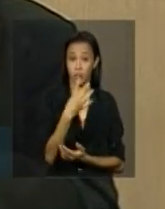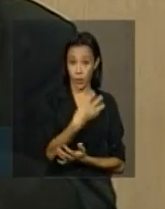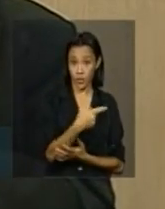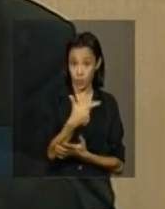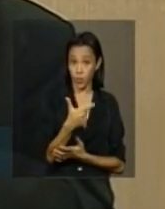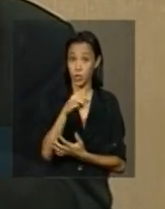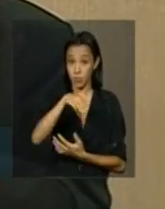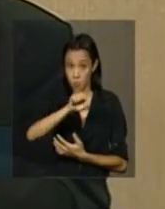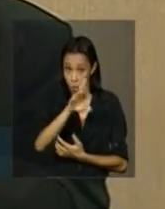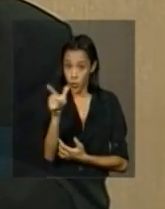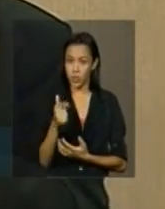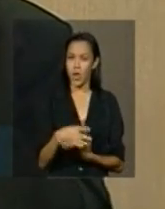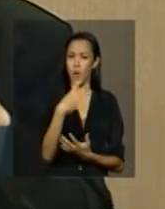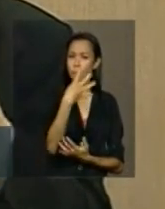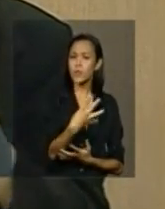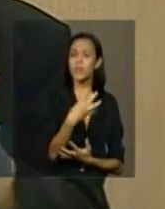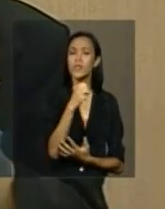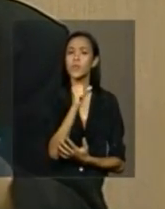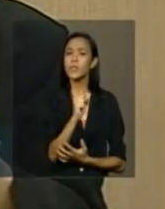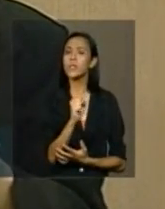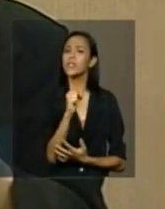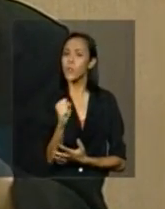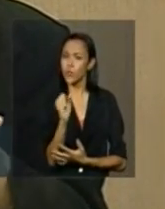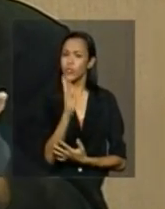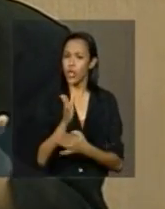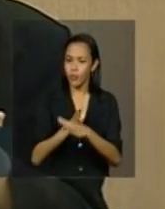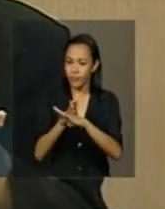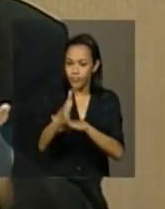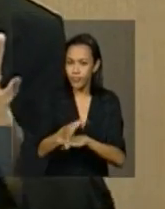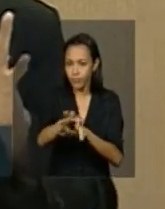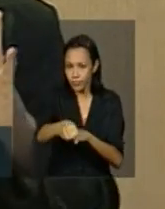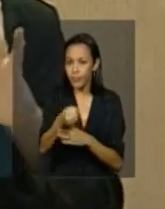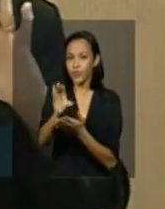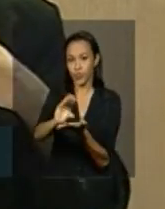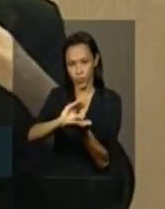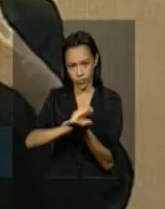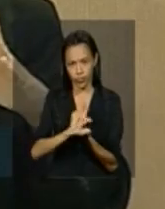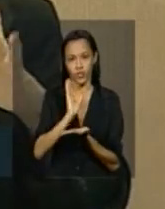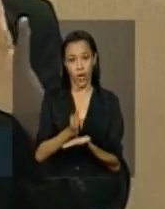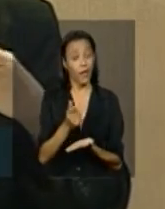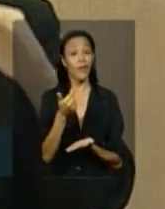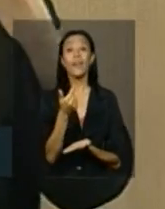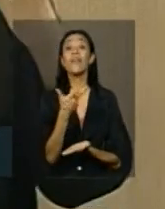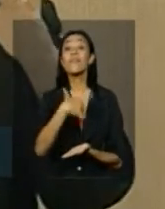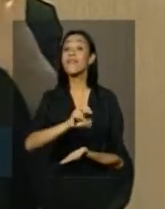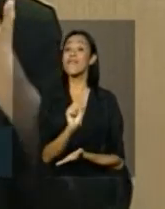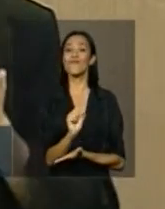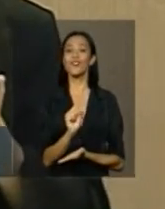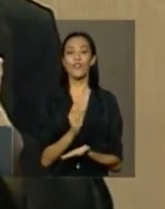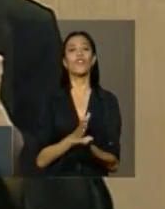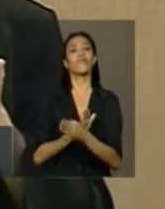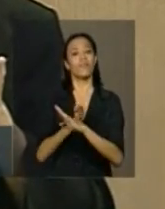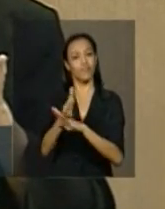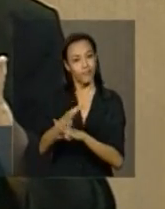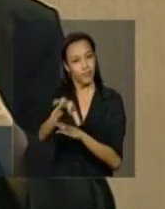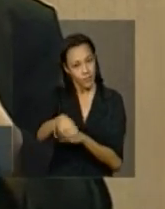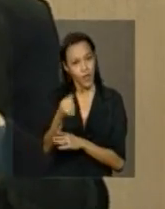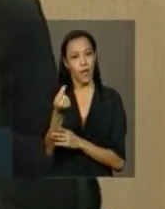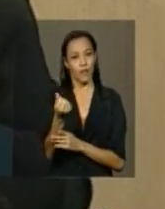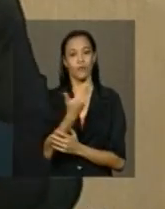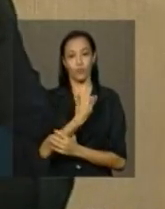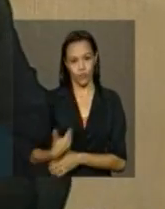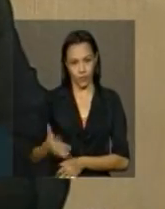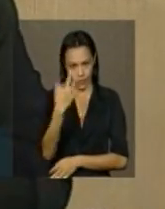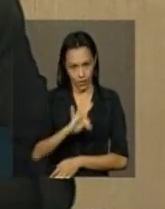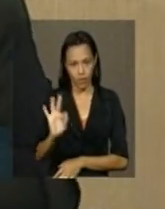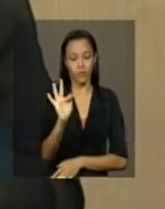temos 488 municípios que acessaram esse recurso tá então quem quem não tinha recurso e foi buscar recursos na União Se